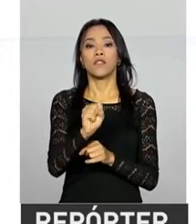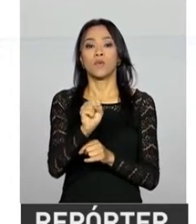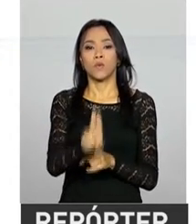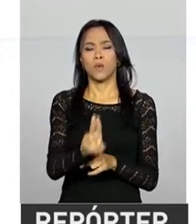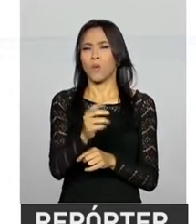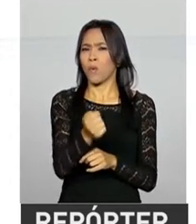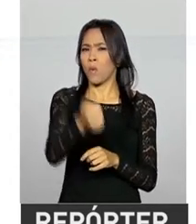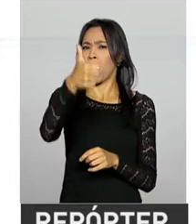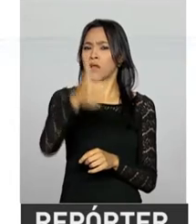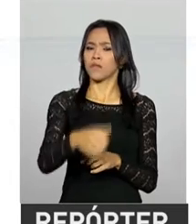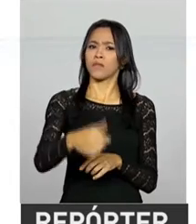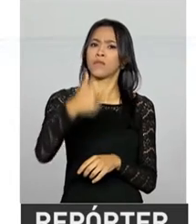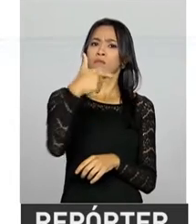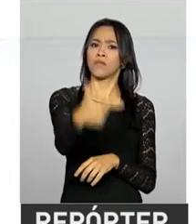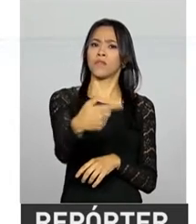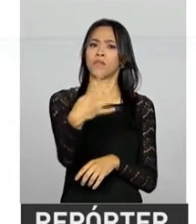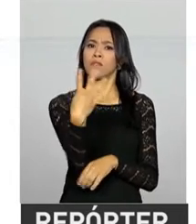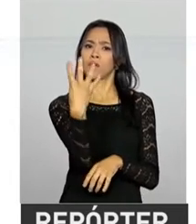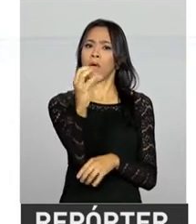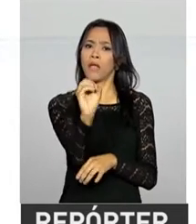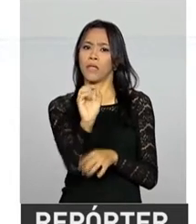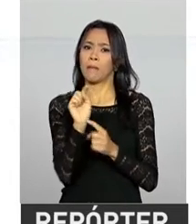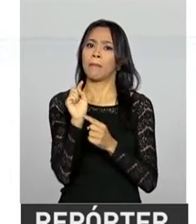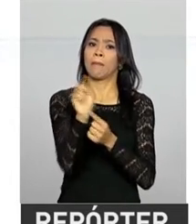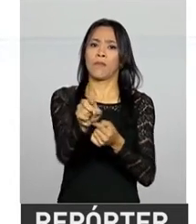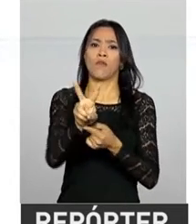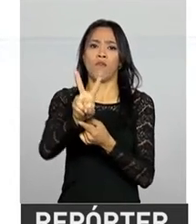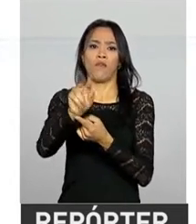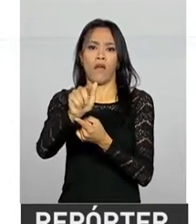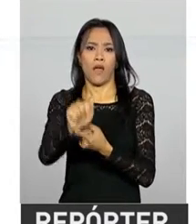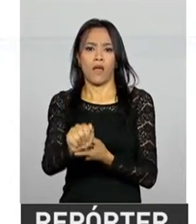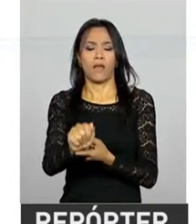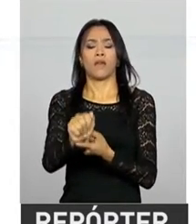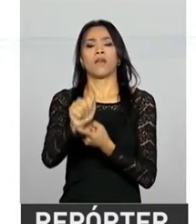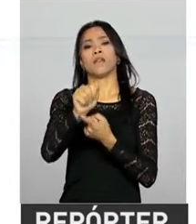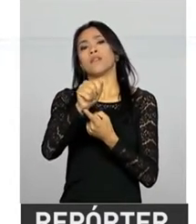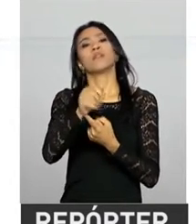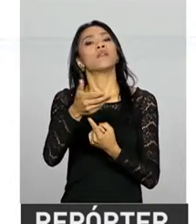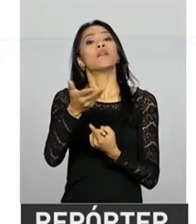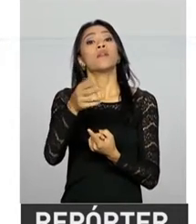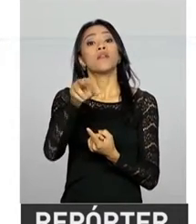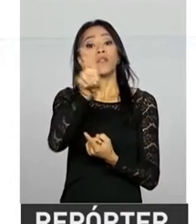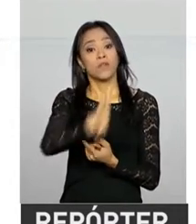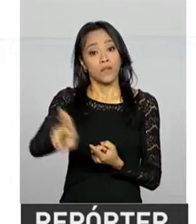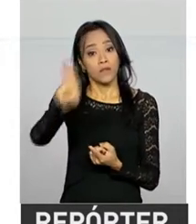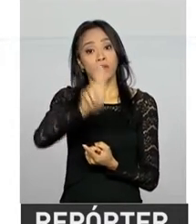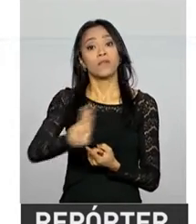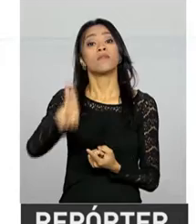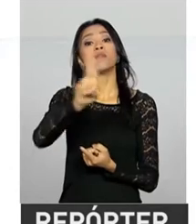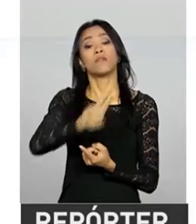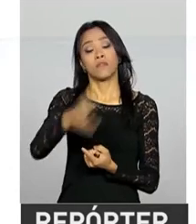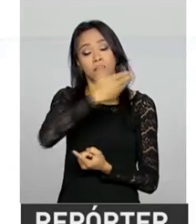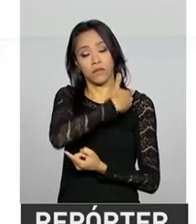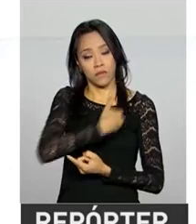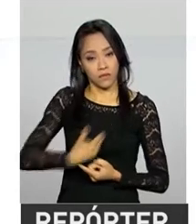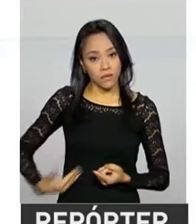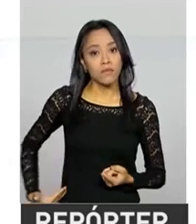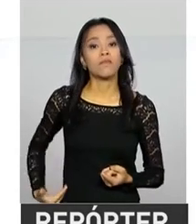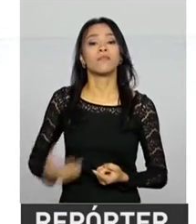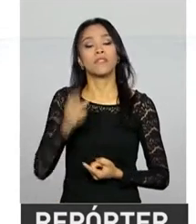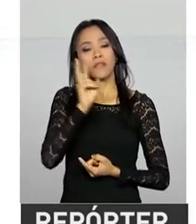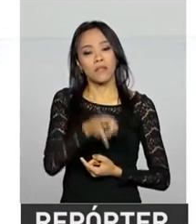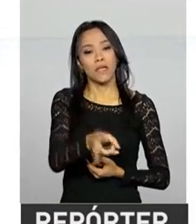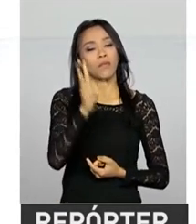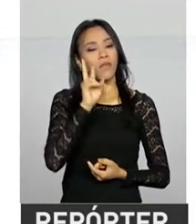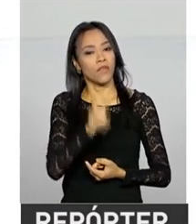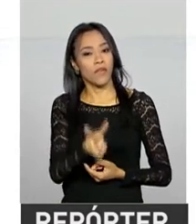quase 240 mil vagas em instituições públicas de ensino superior levando em conta sempre o